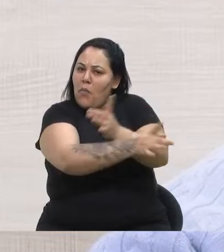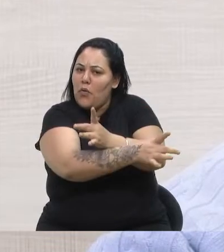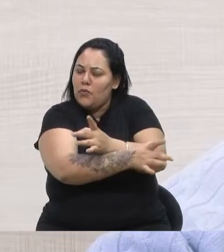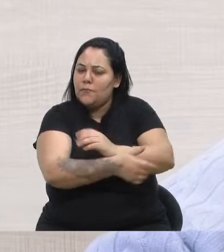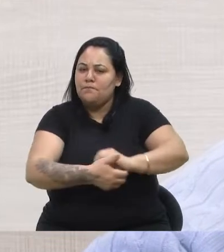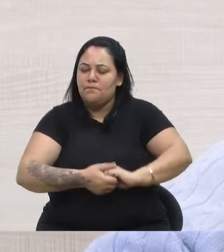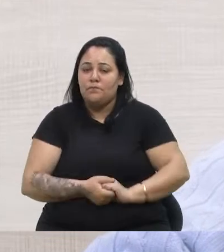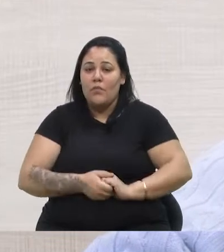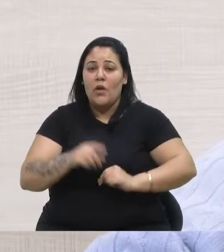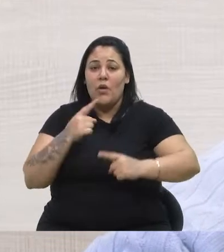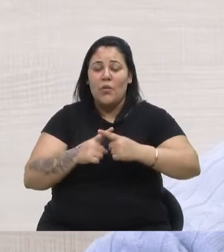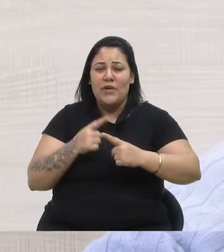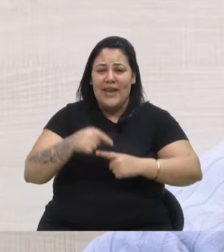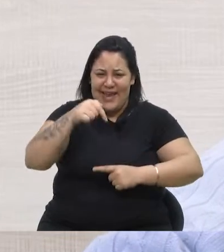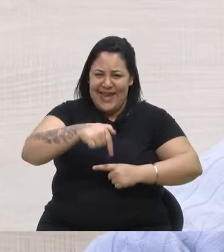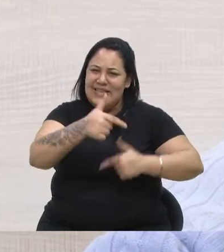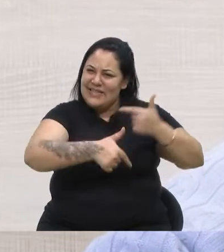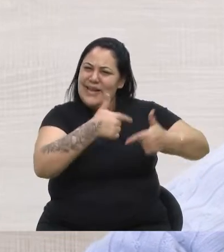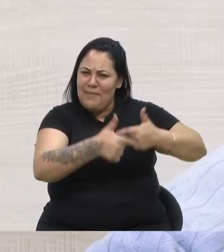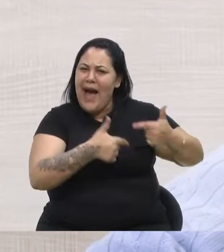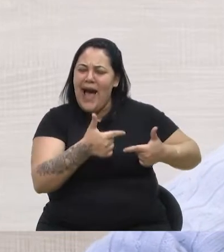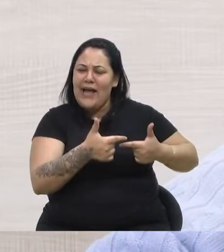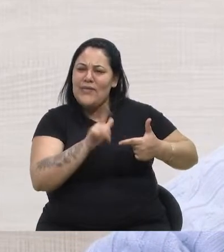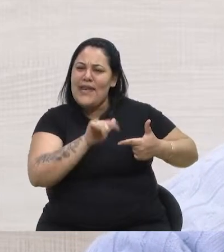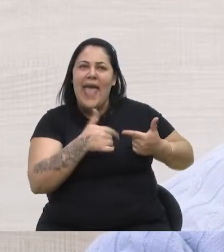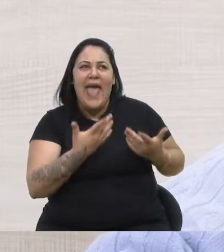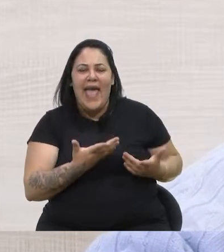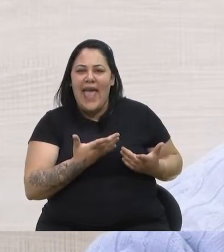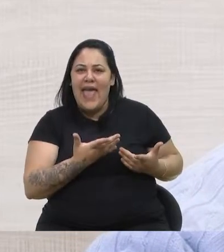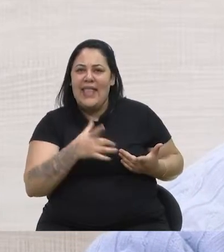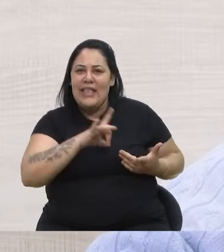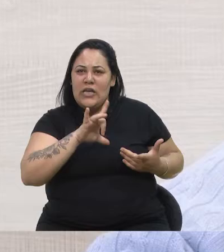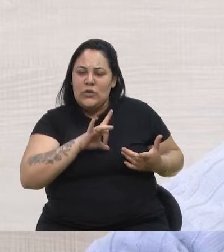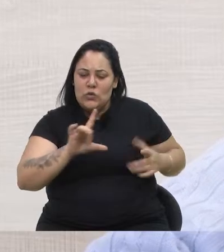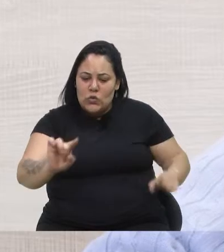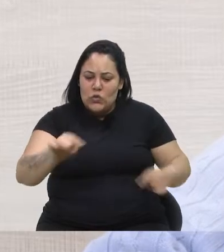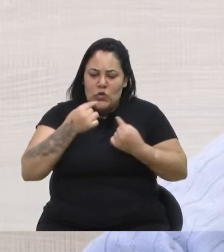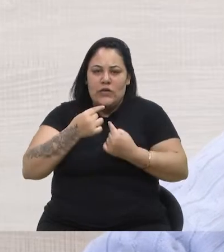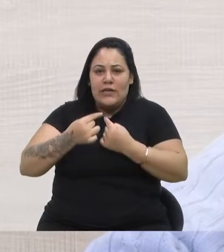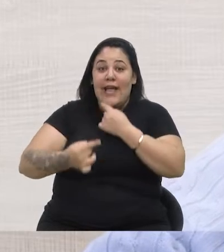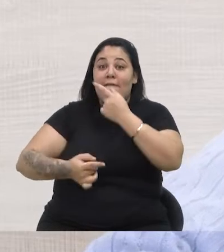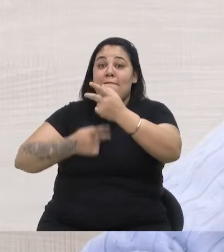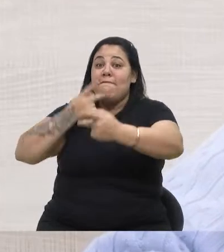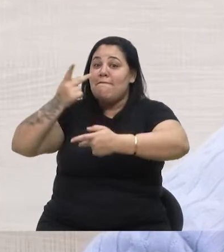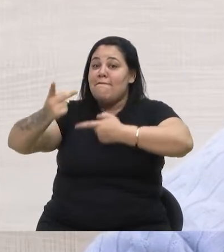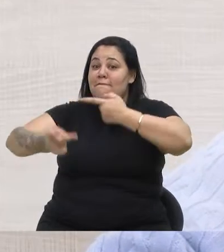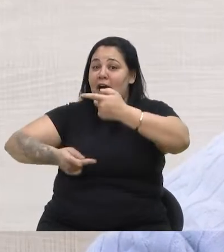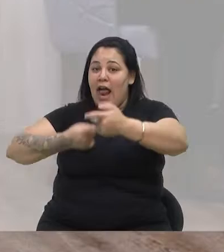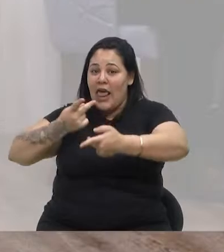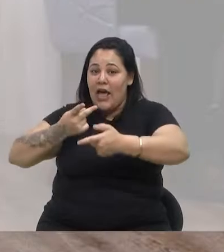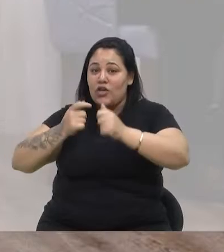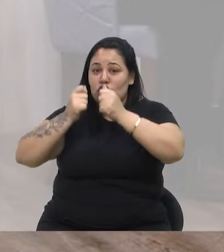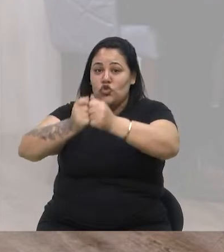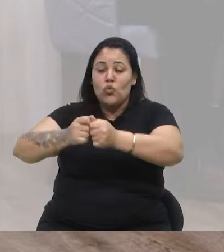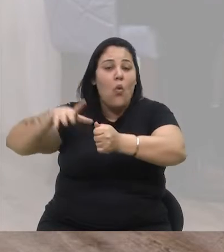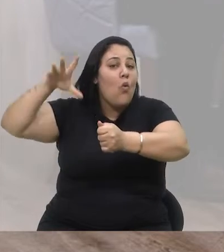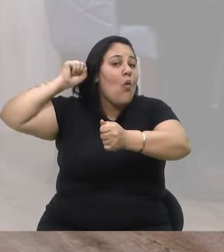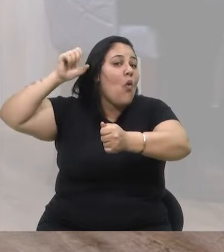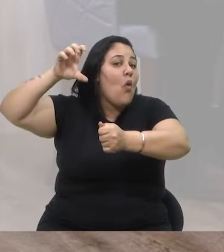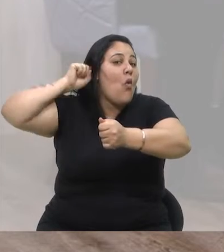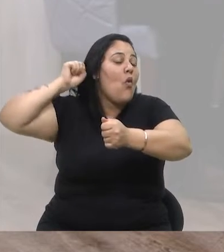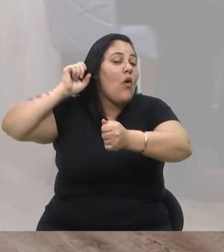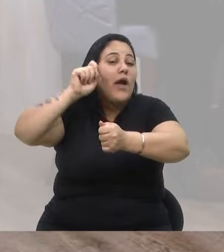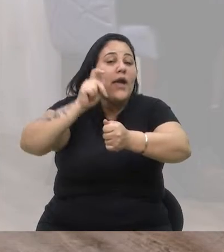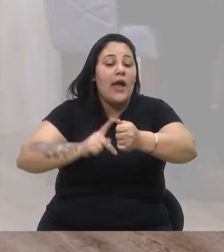material. Os podcasts, eles têm esse desafio da narrativa, como eu te falei,